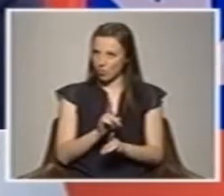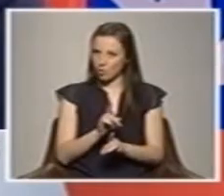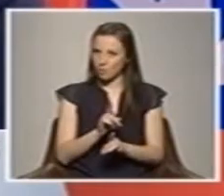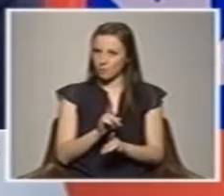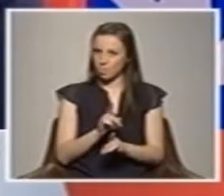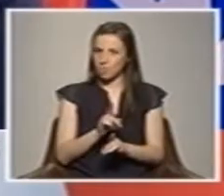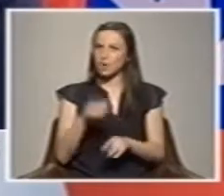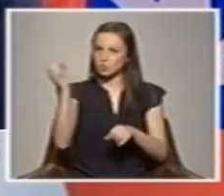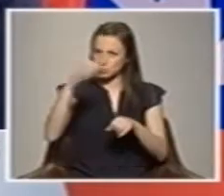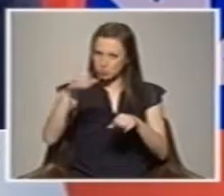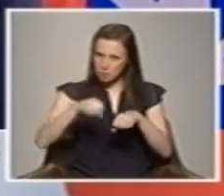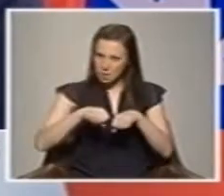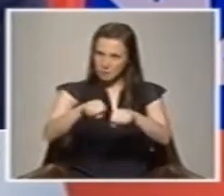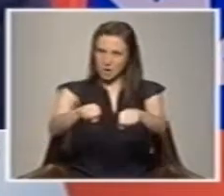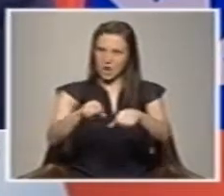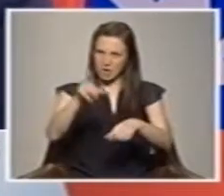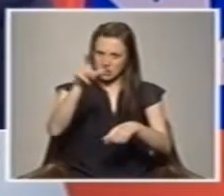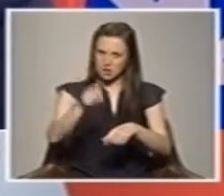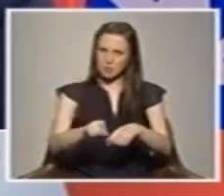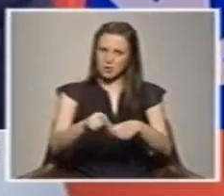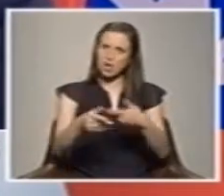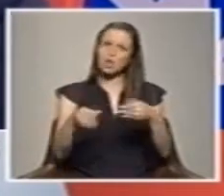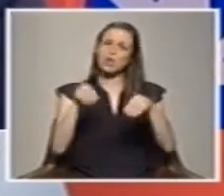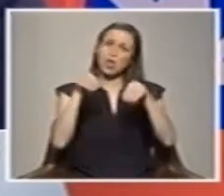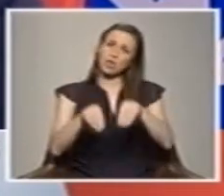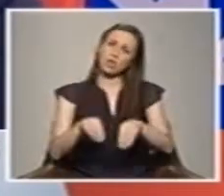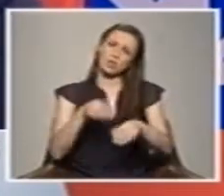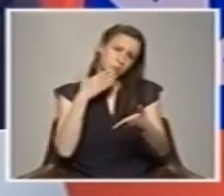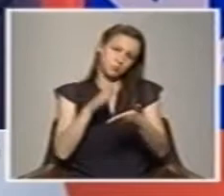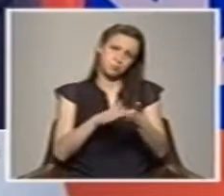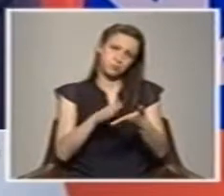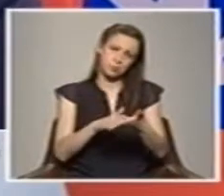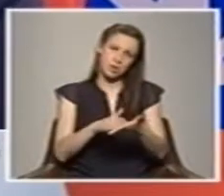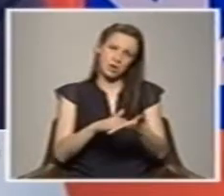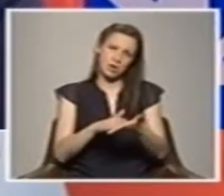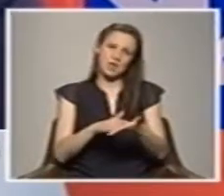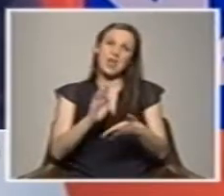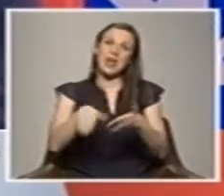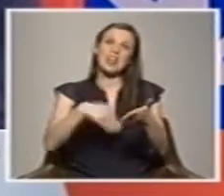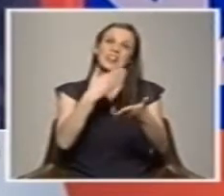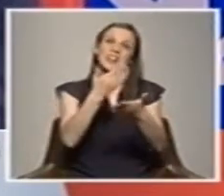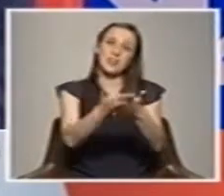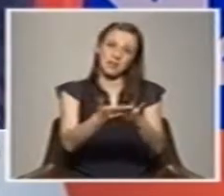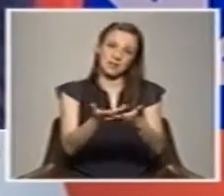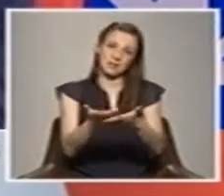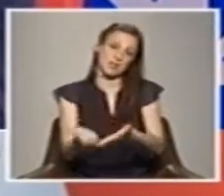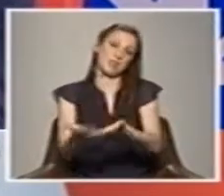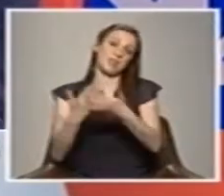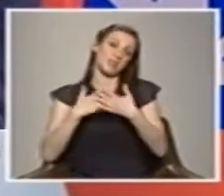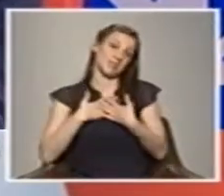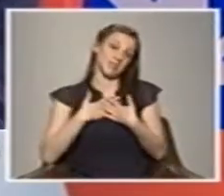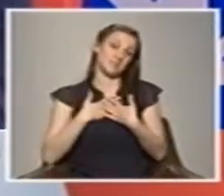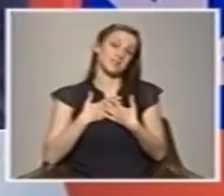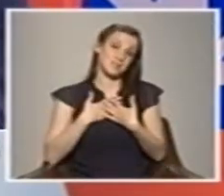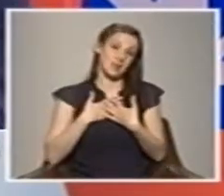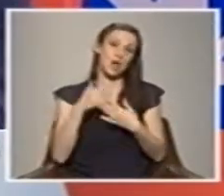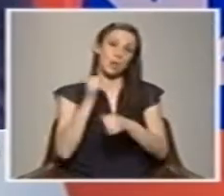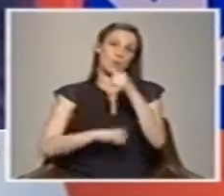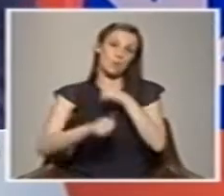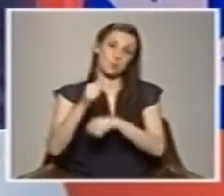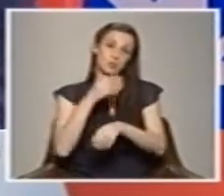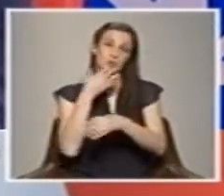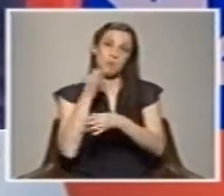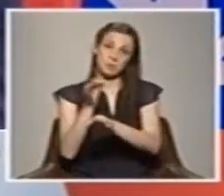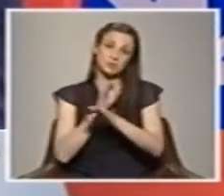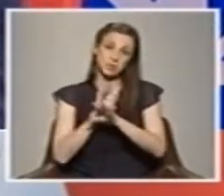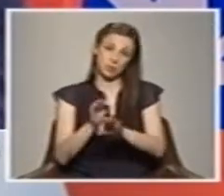dos supermercados, dos hipermercados e das lojas. Este movimento de dar e receber é um movimento extraordinário porque consegue fazer a interação entre